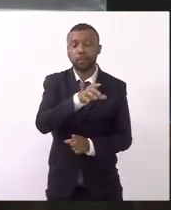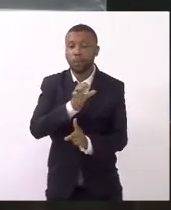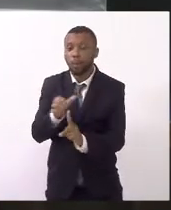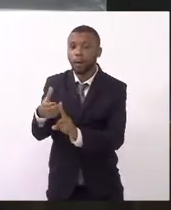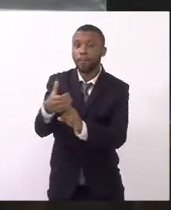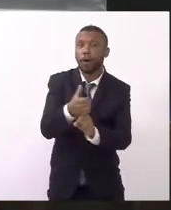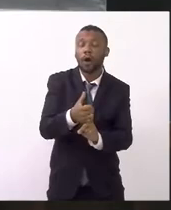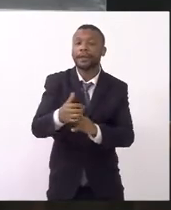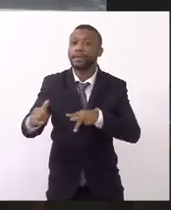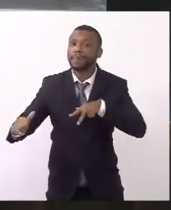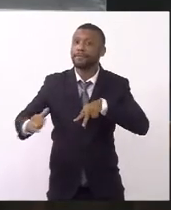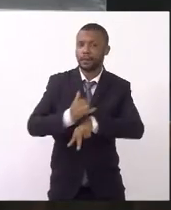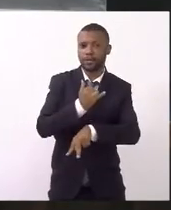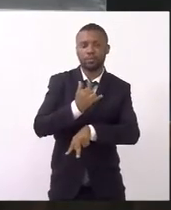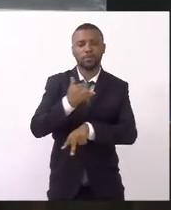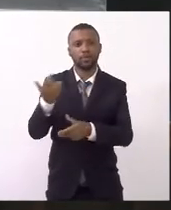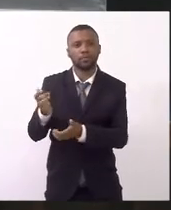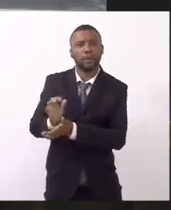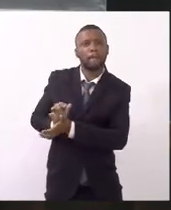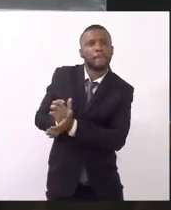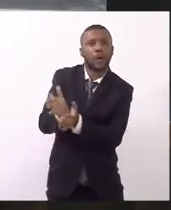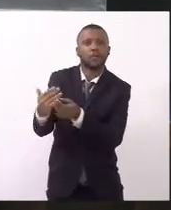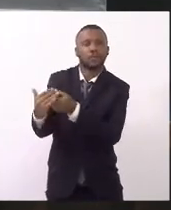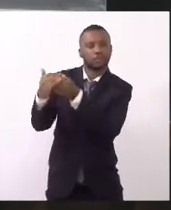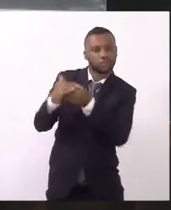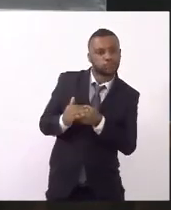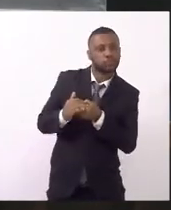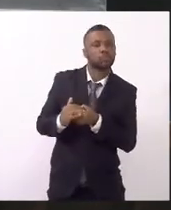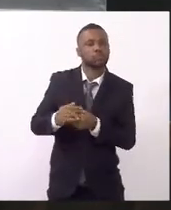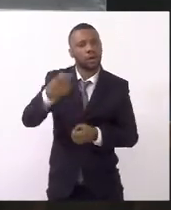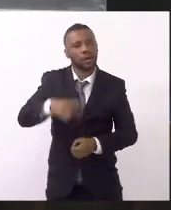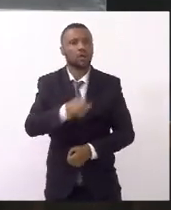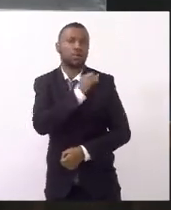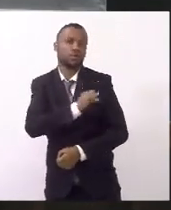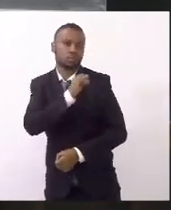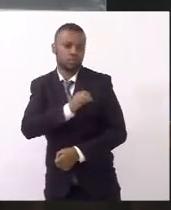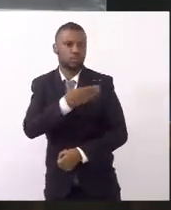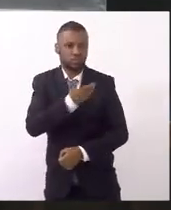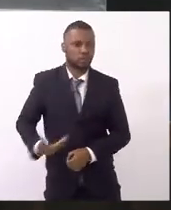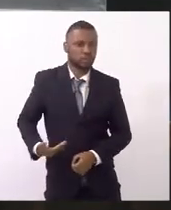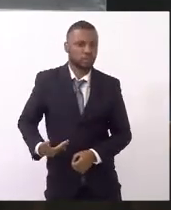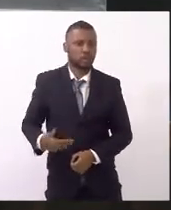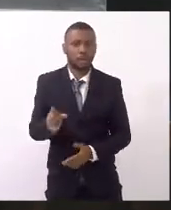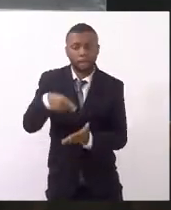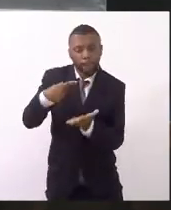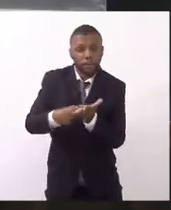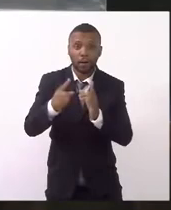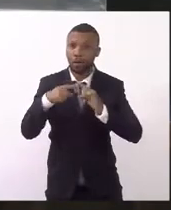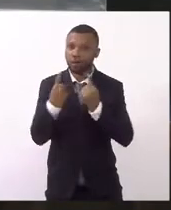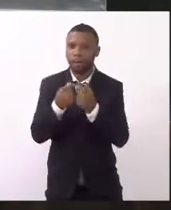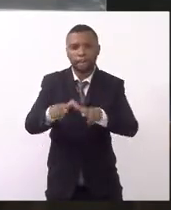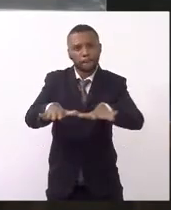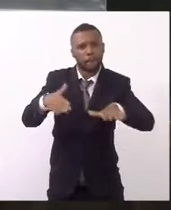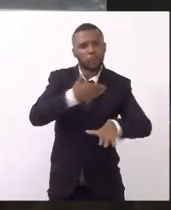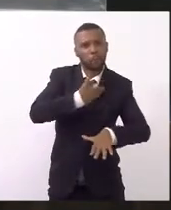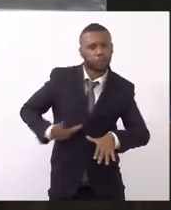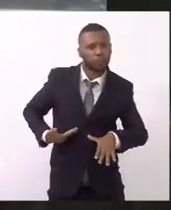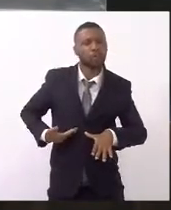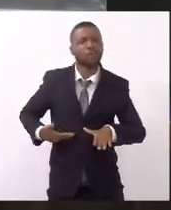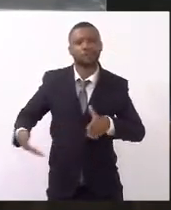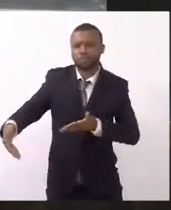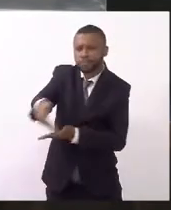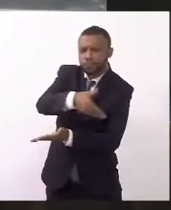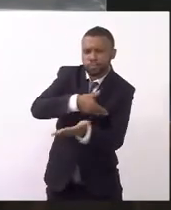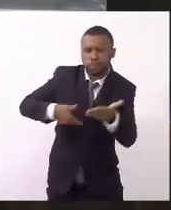das vítimas da intolerância religiosa e racista no nosso estado promovendo audiências públicas participamos